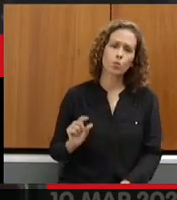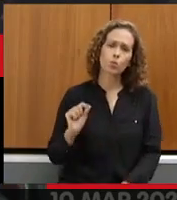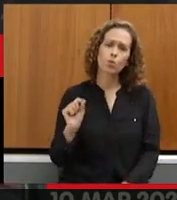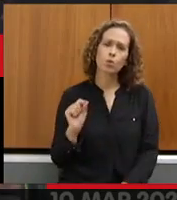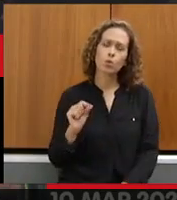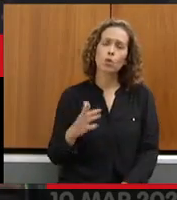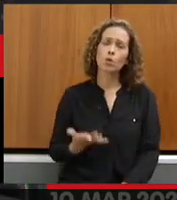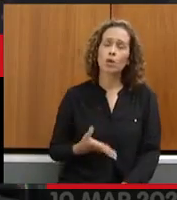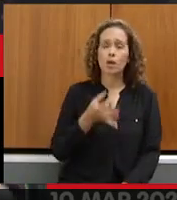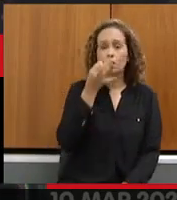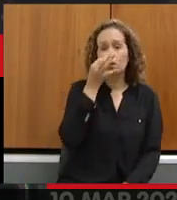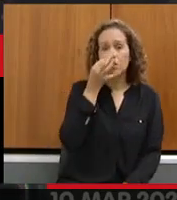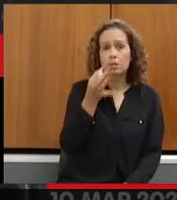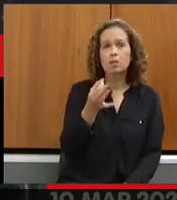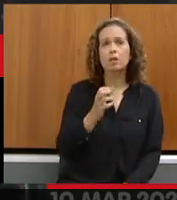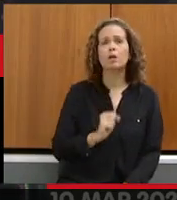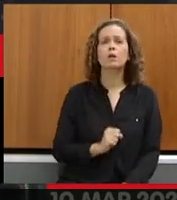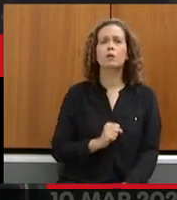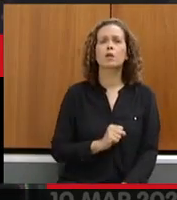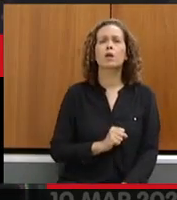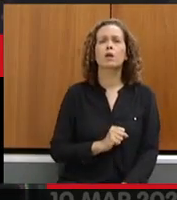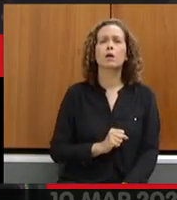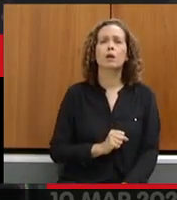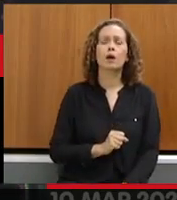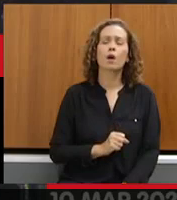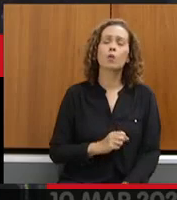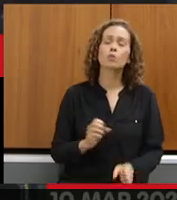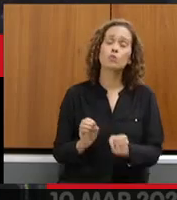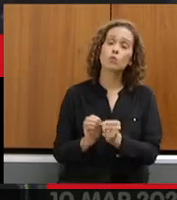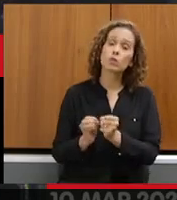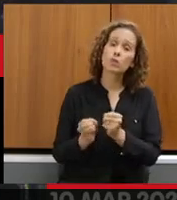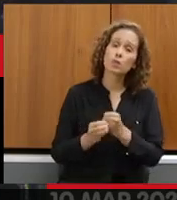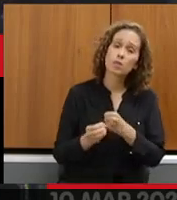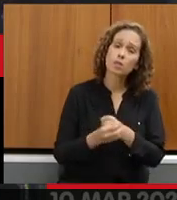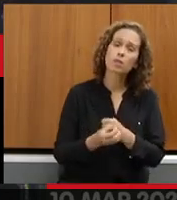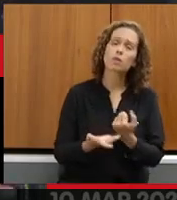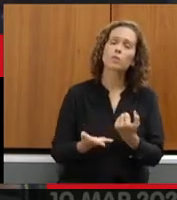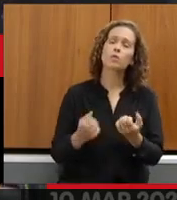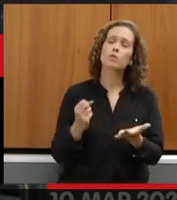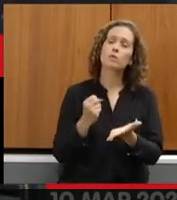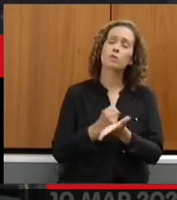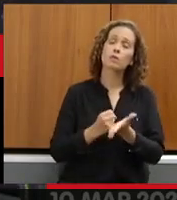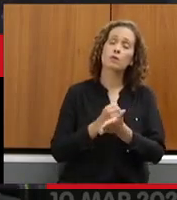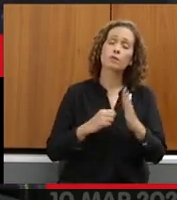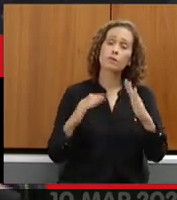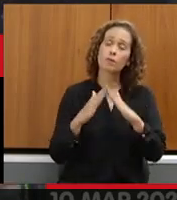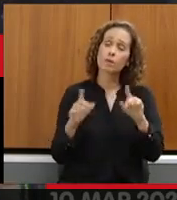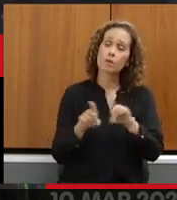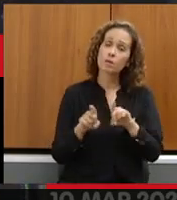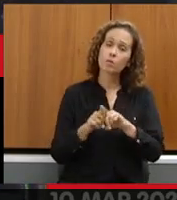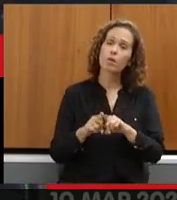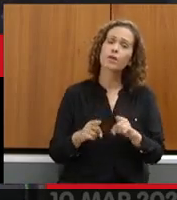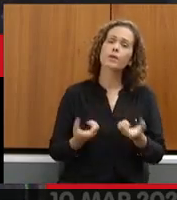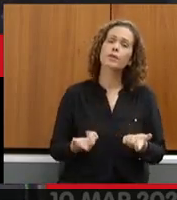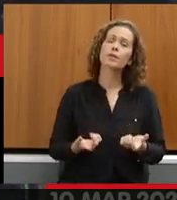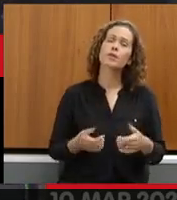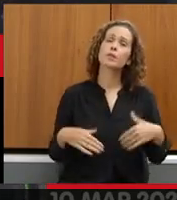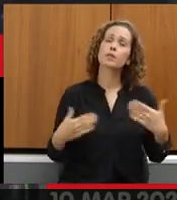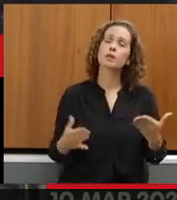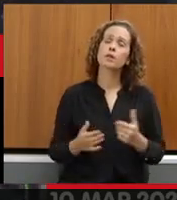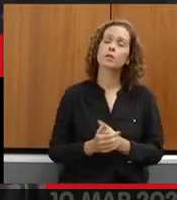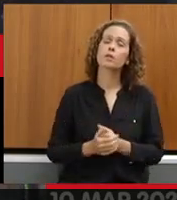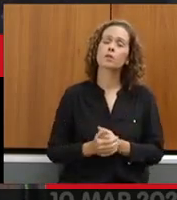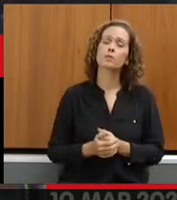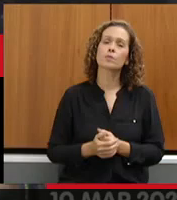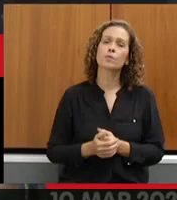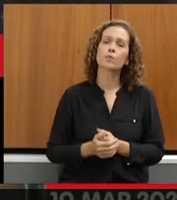tá atenção Municipal da farmácia Municipal e o que nós fizemos desde o início enquanto Secretaria de Estado é manter as